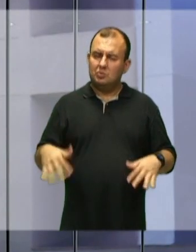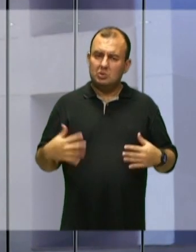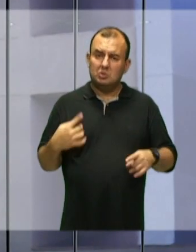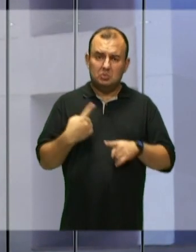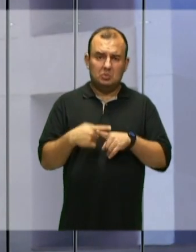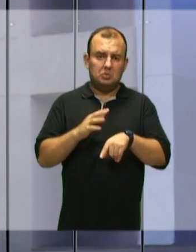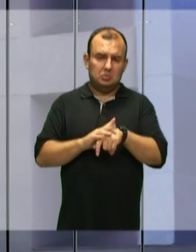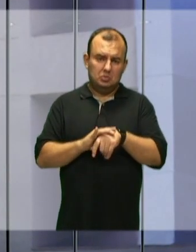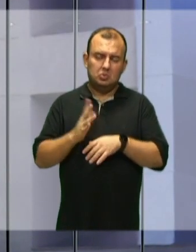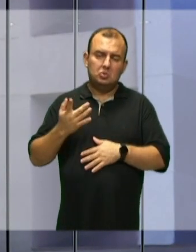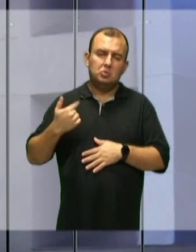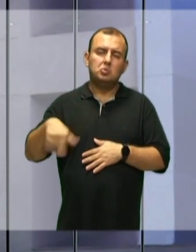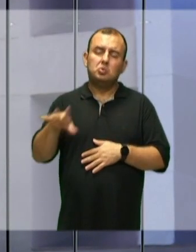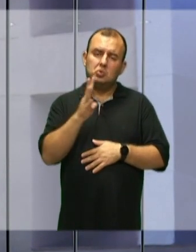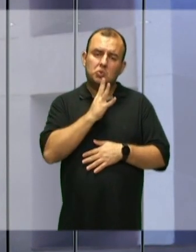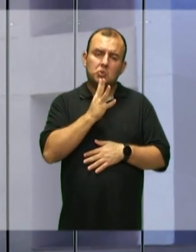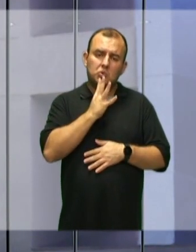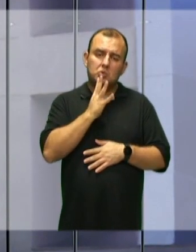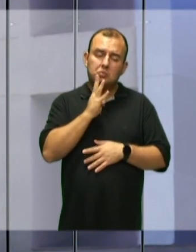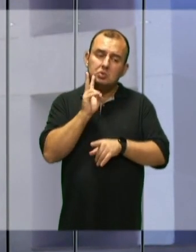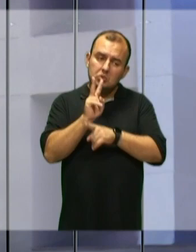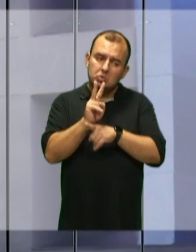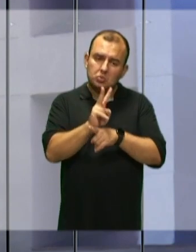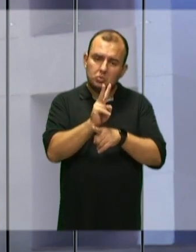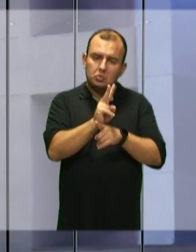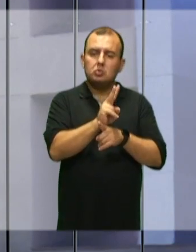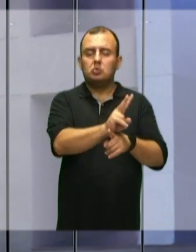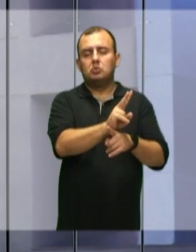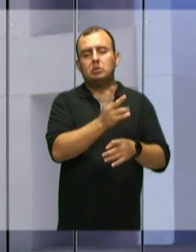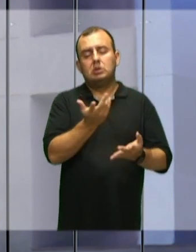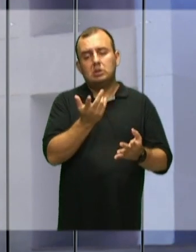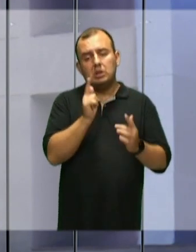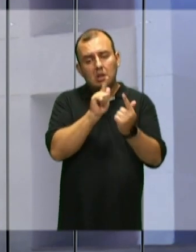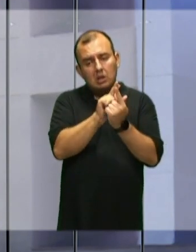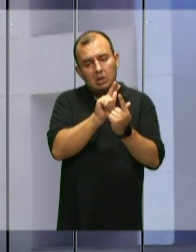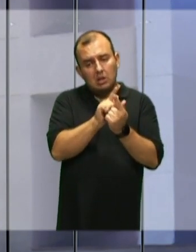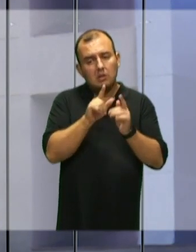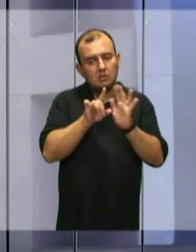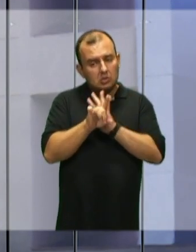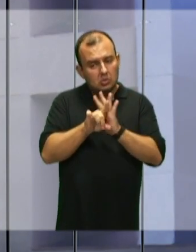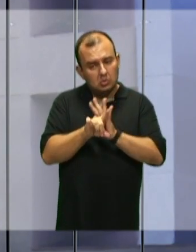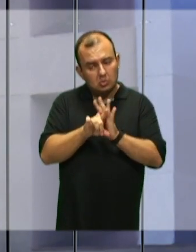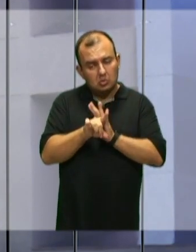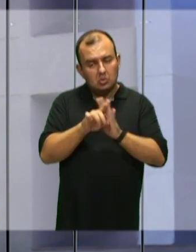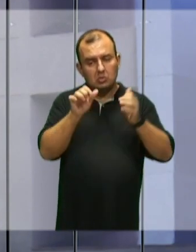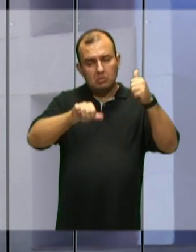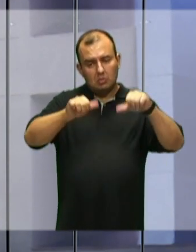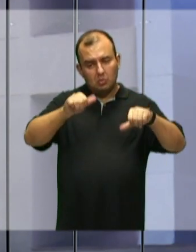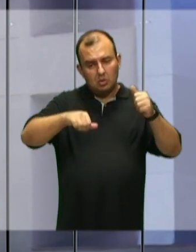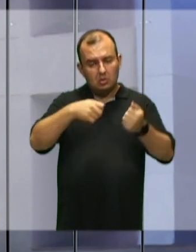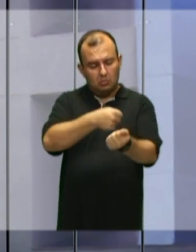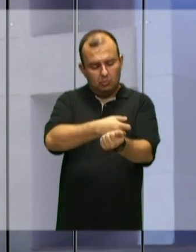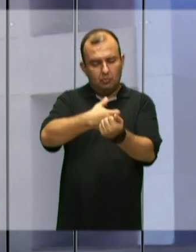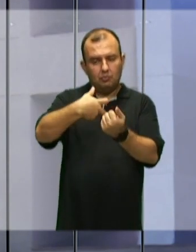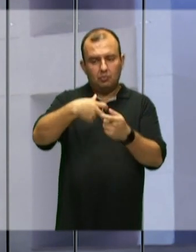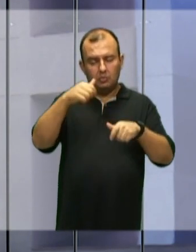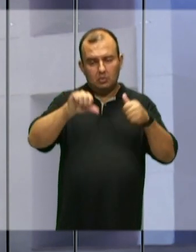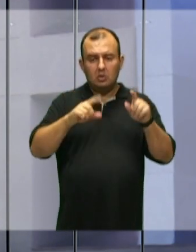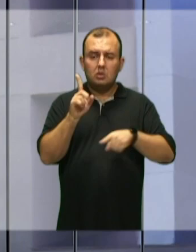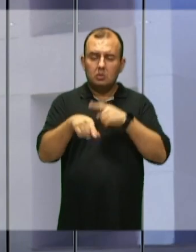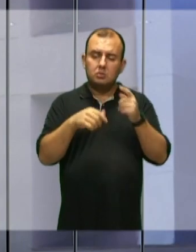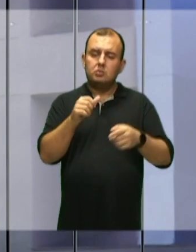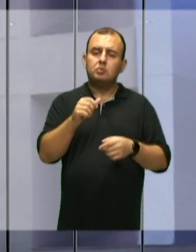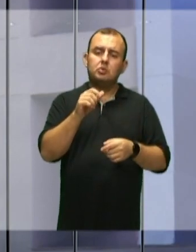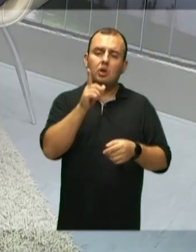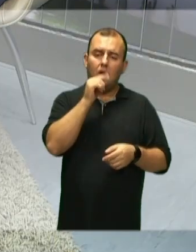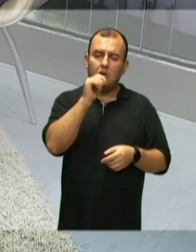é uma doença já conhecida a gente sabe que tem que triar o paciente atender ele fazer os exames laboratoriais depois fazer também a hidratação